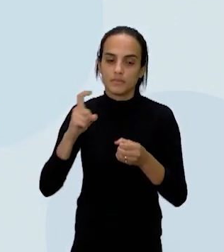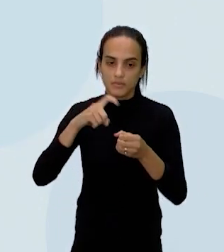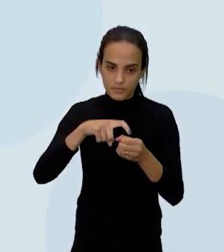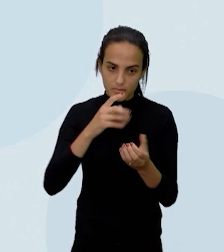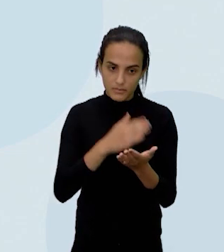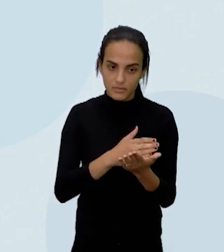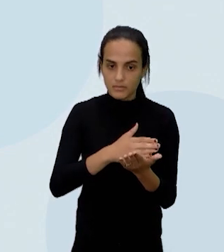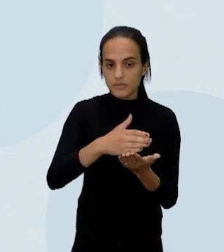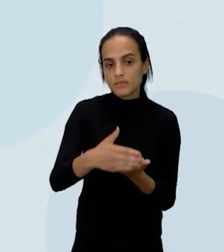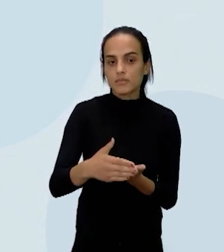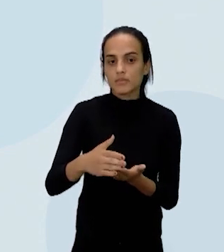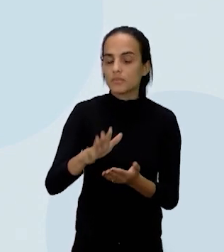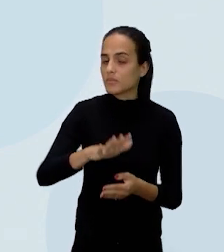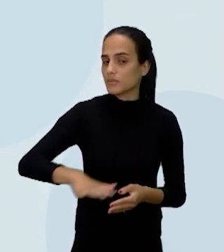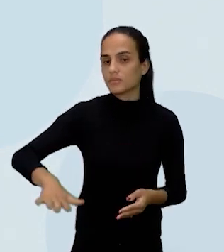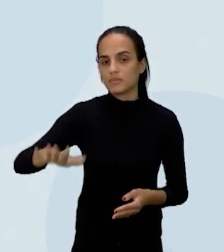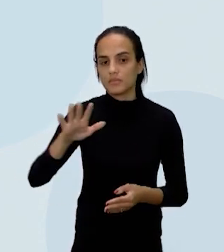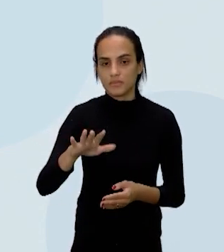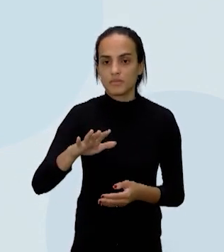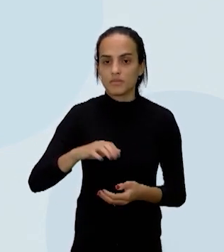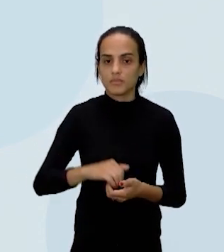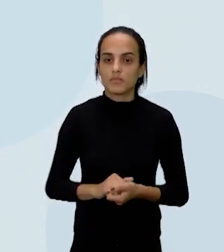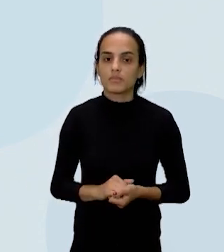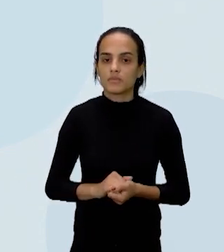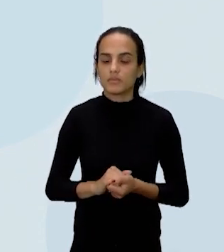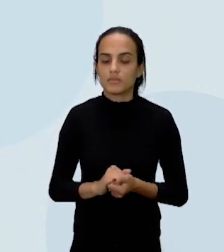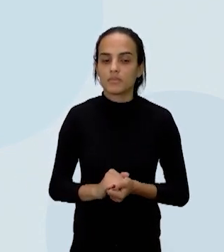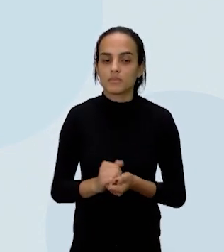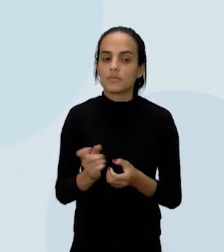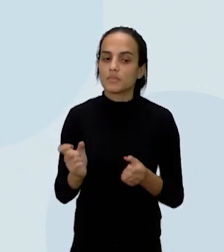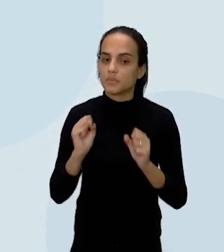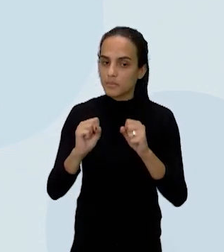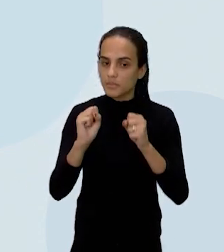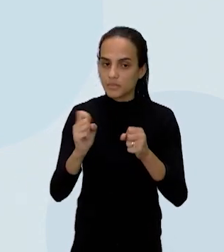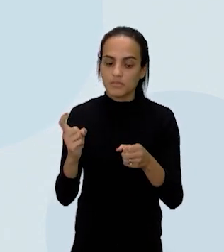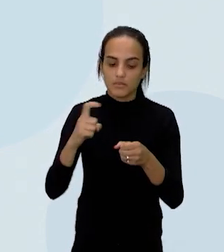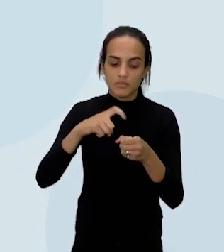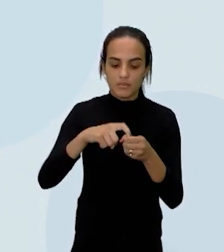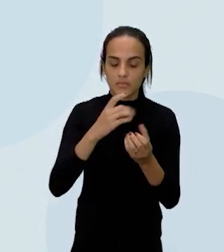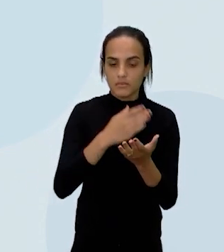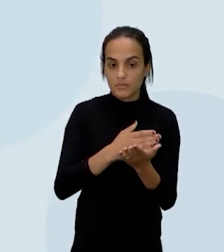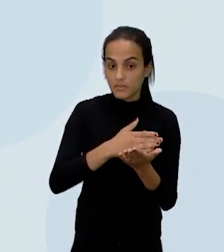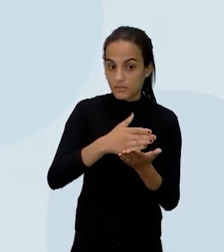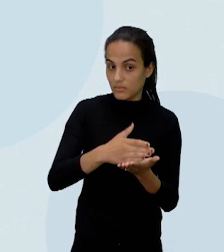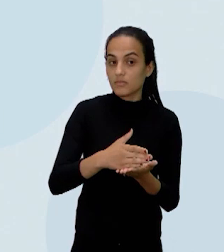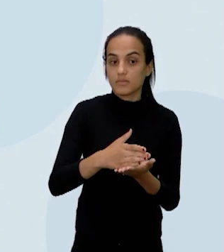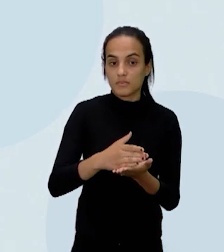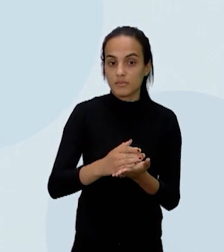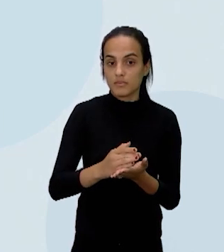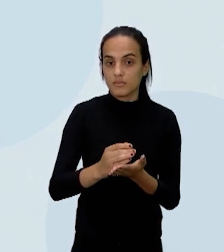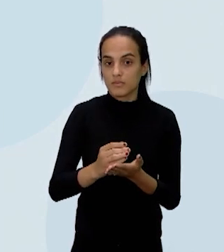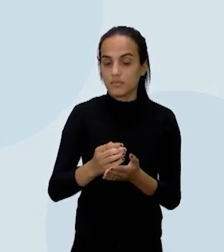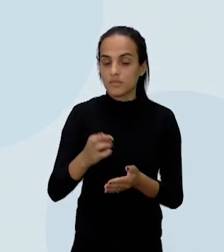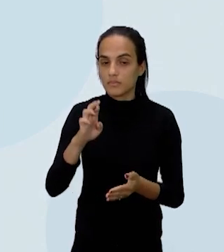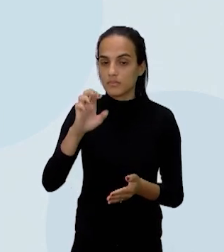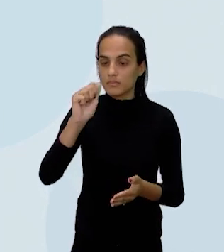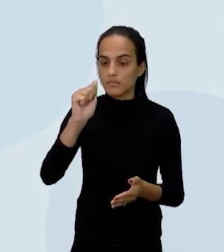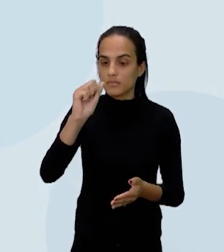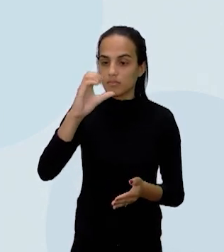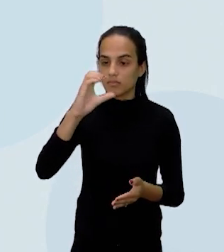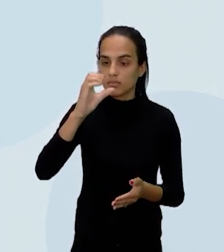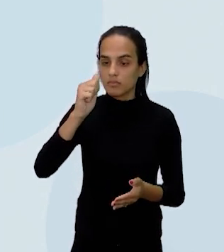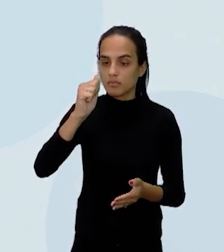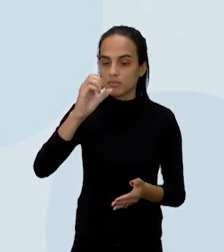Então, toda reação reversível, ela pode voltar ao seu estado inicial. As reações diretas e inversas